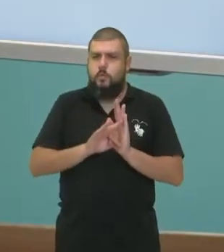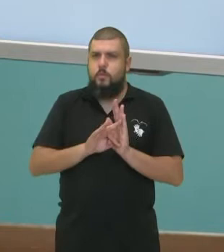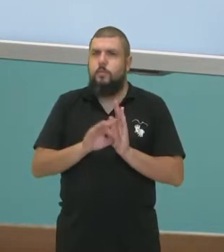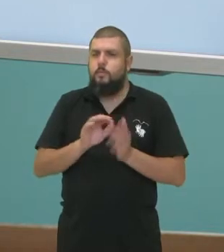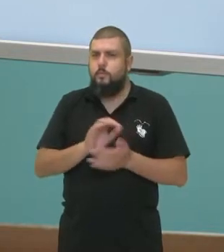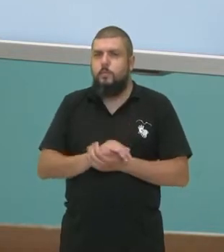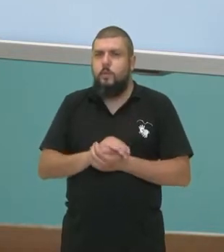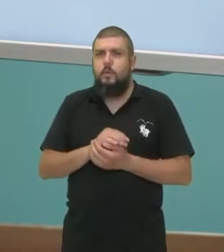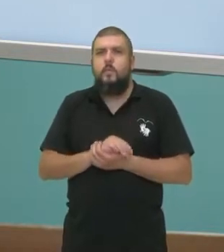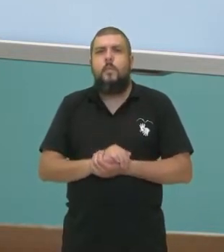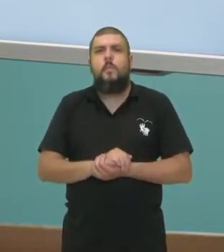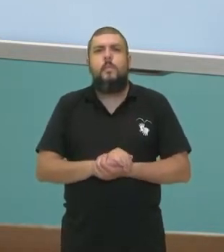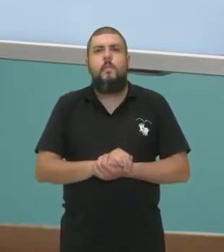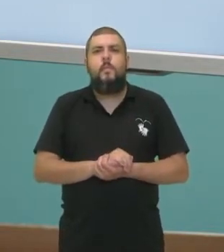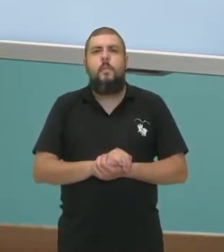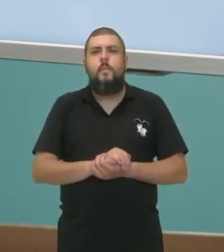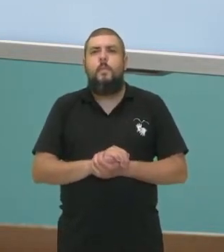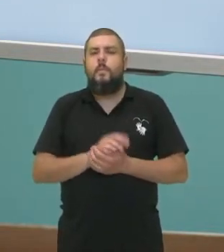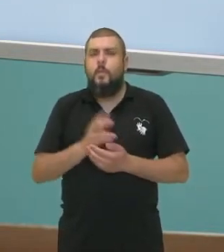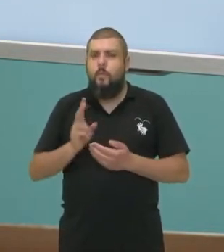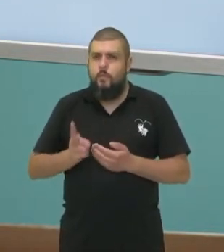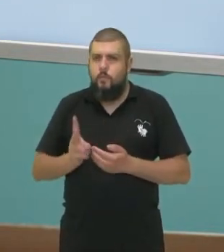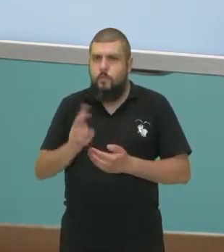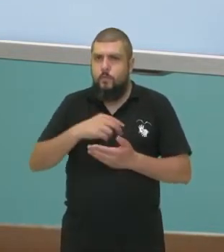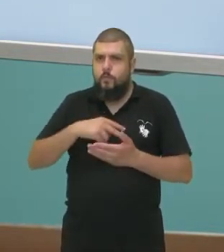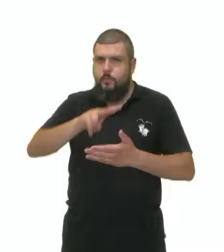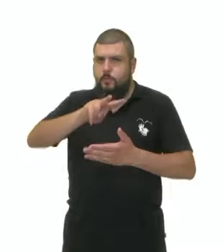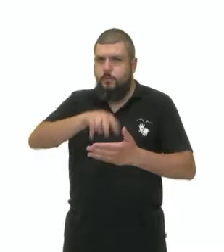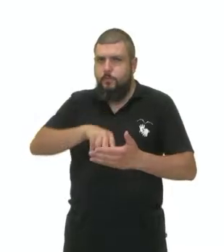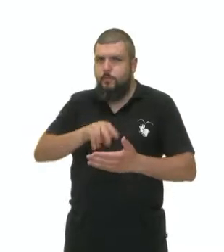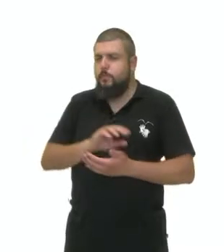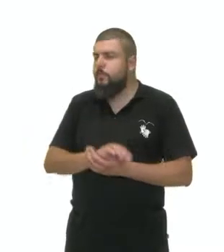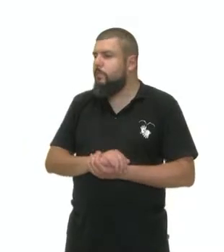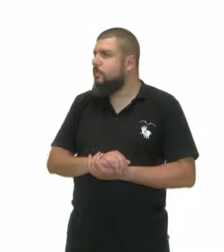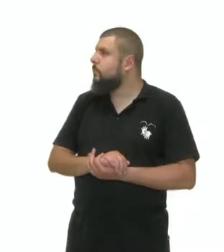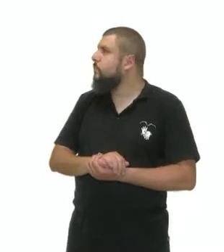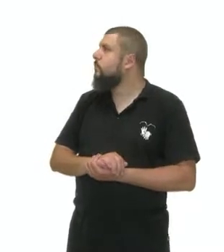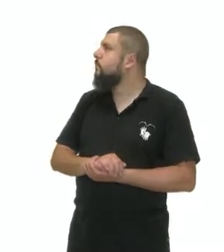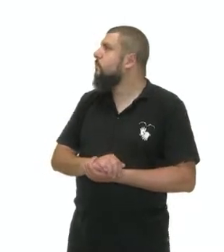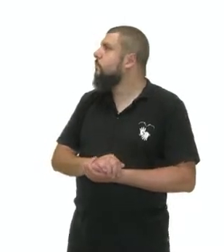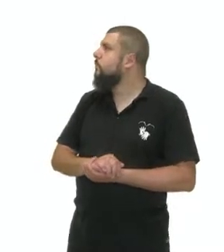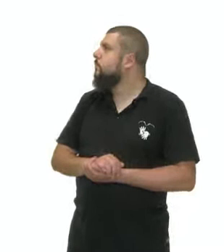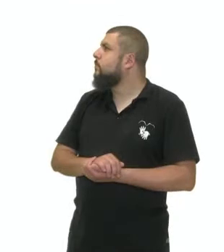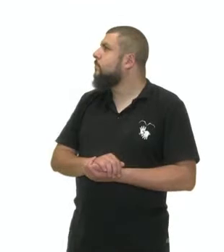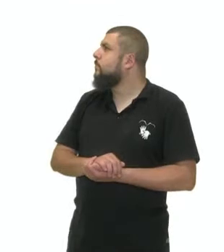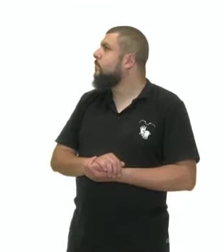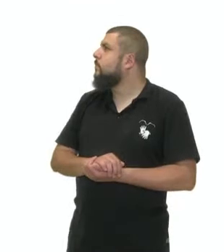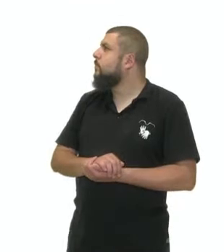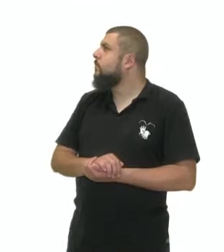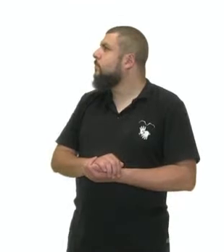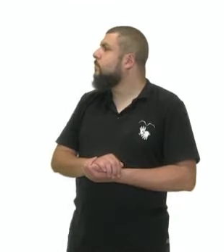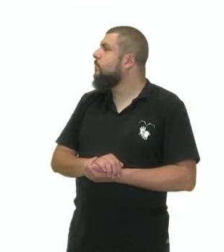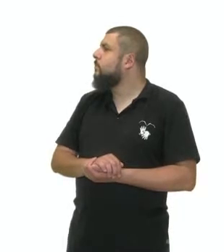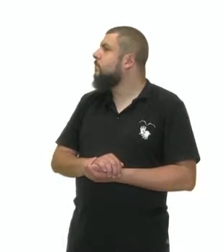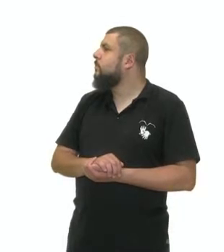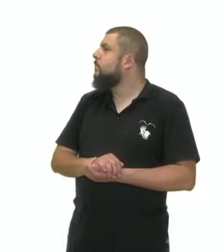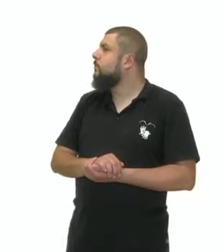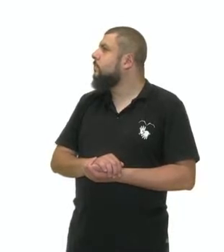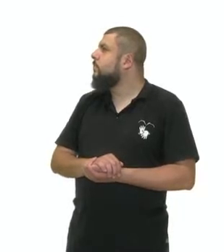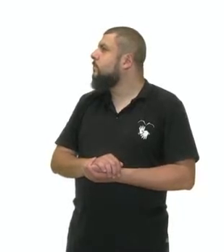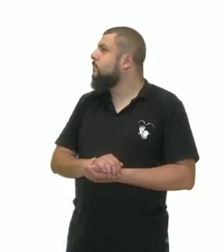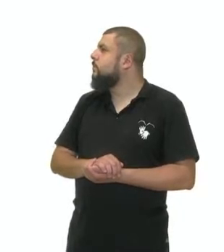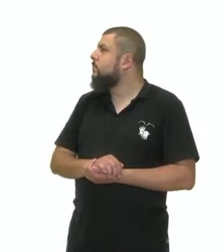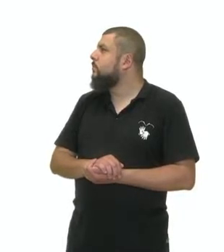adolescentes, en los jóvenes. Vamos a empezar esta compreensão? En la actualidad, los adolescentes son más propensos a